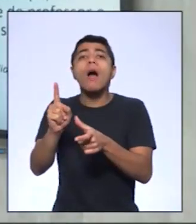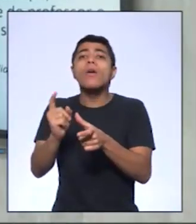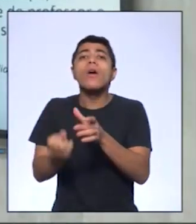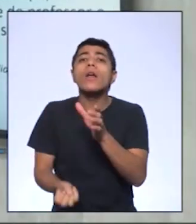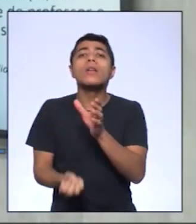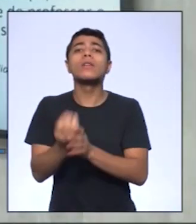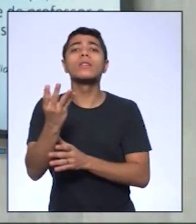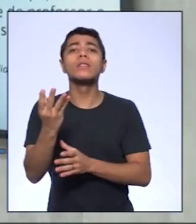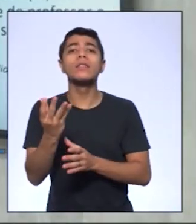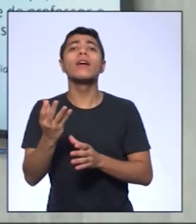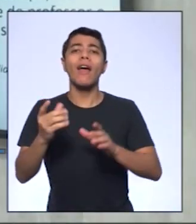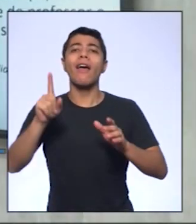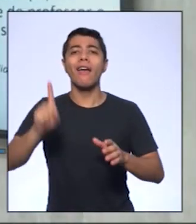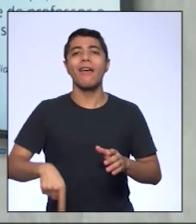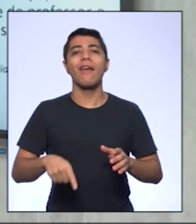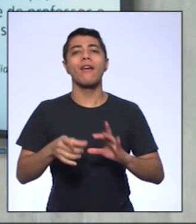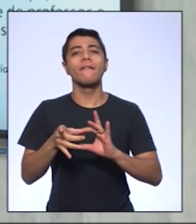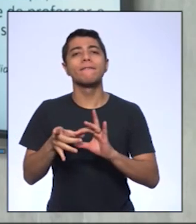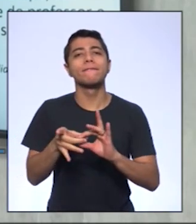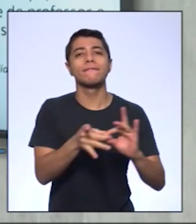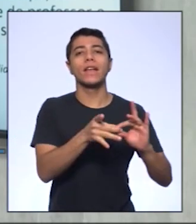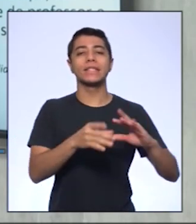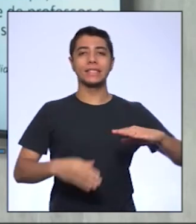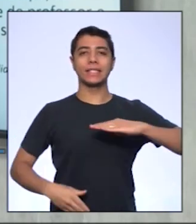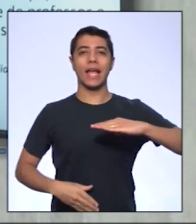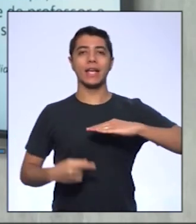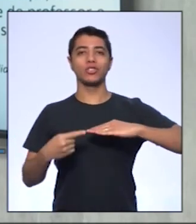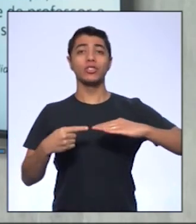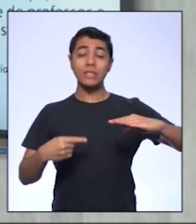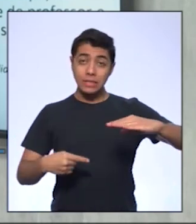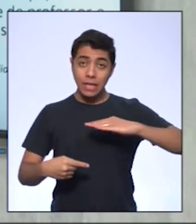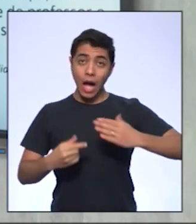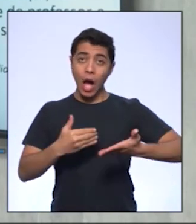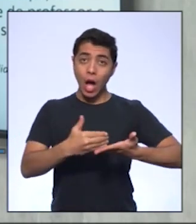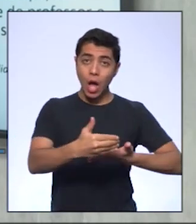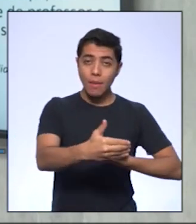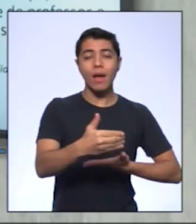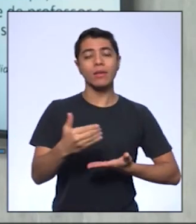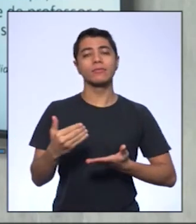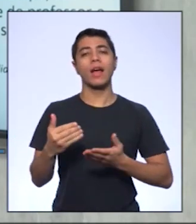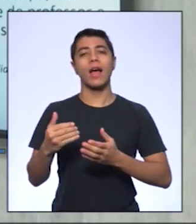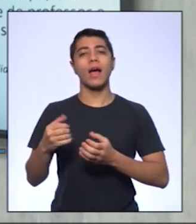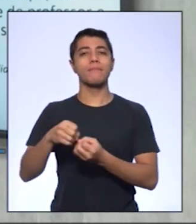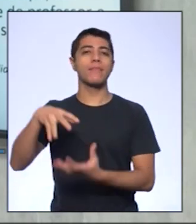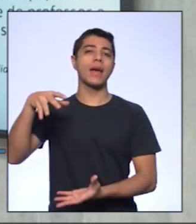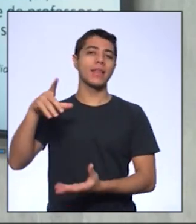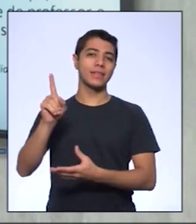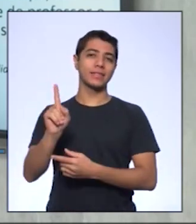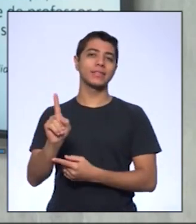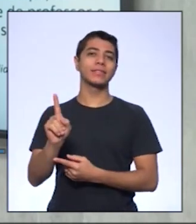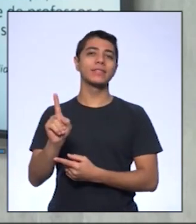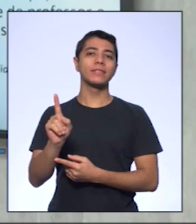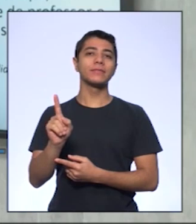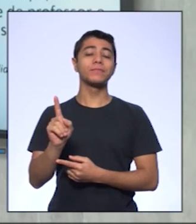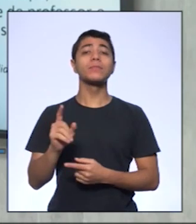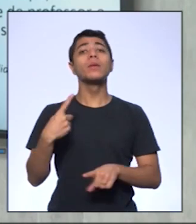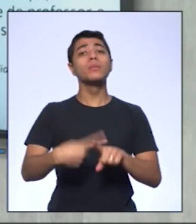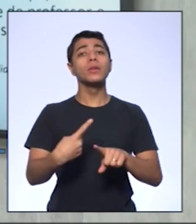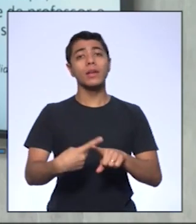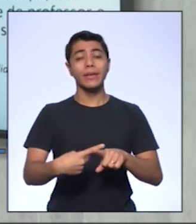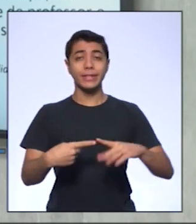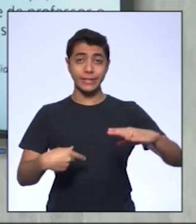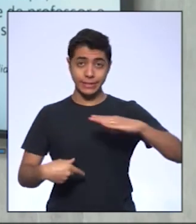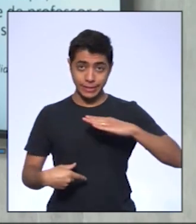conversar. O que esse texto está falando? Que o intelectual da Idade Média, ele aparece com as cidades. Por quê? Porque